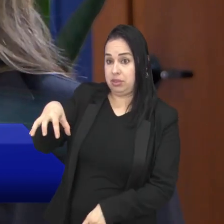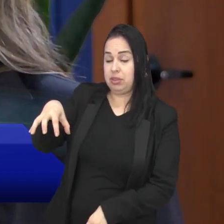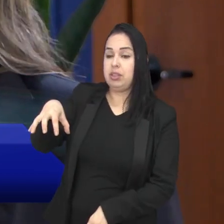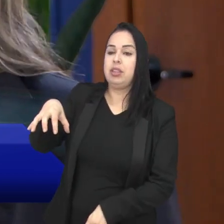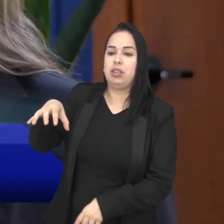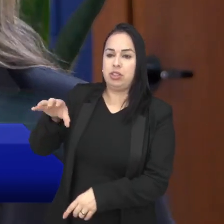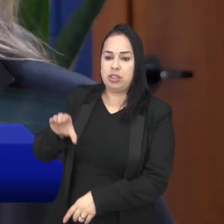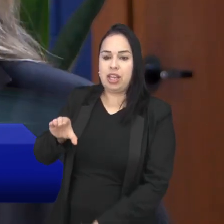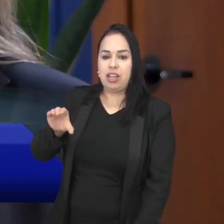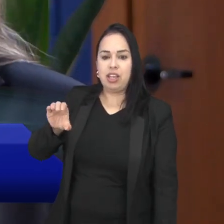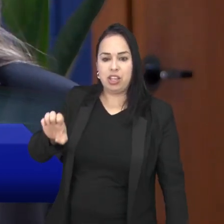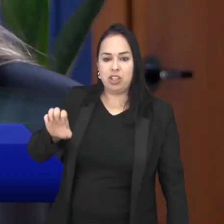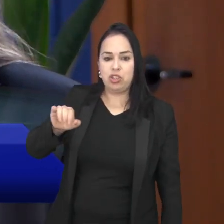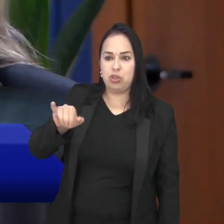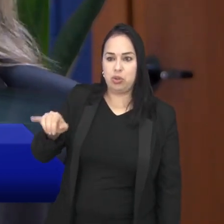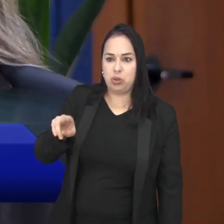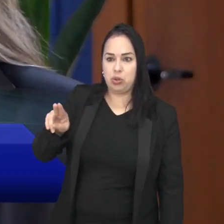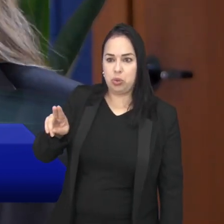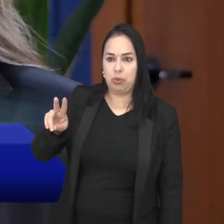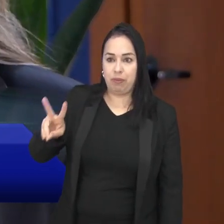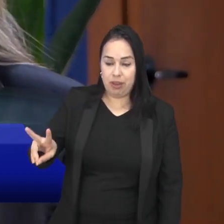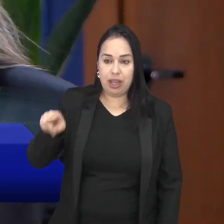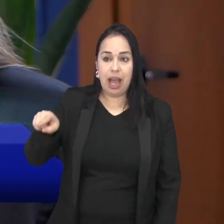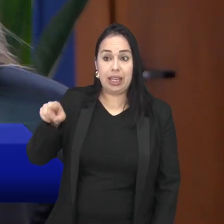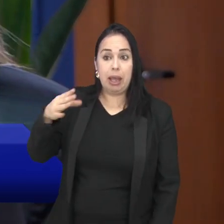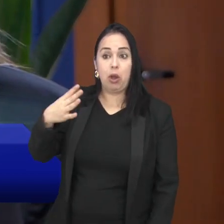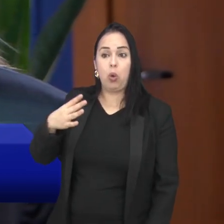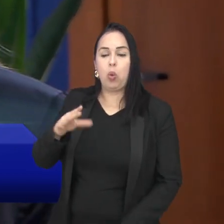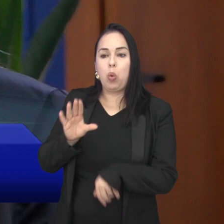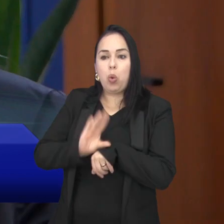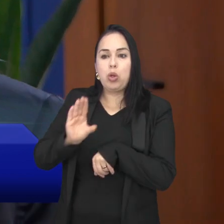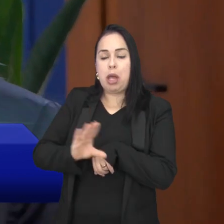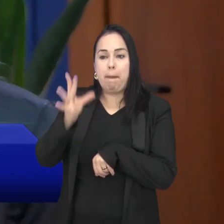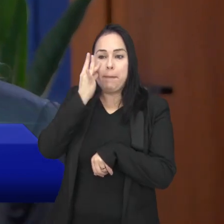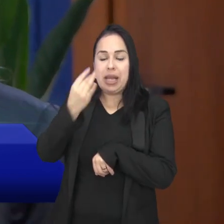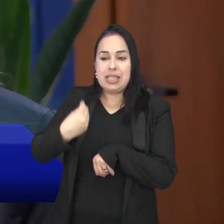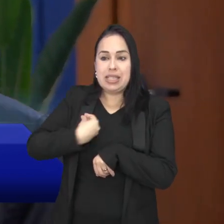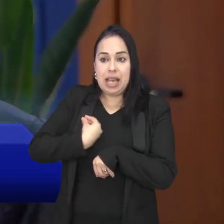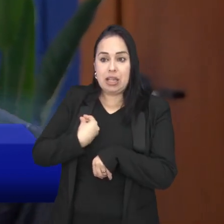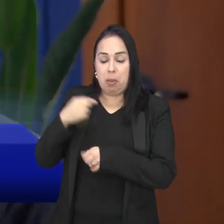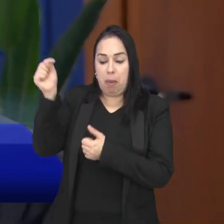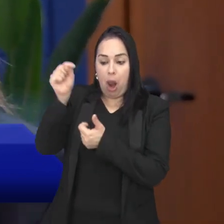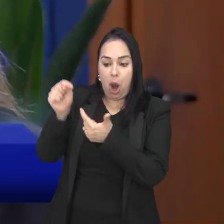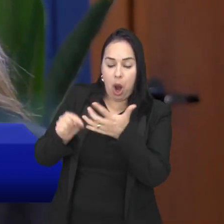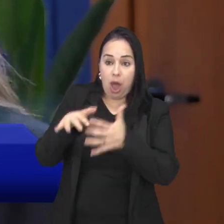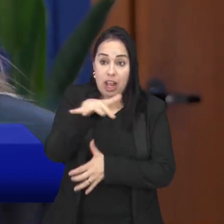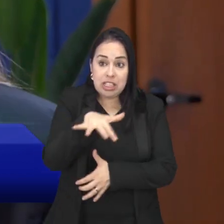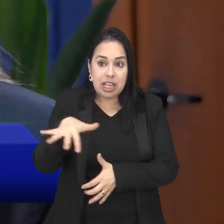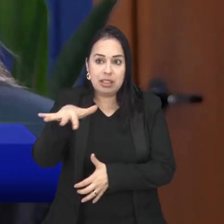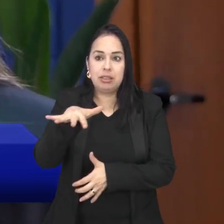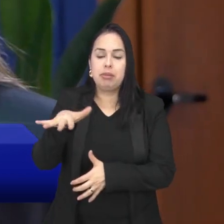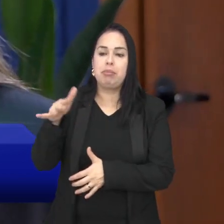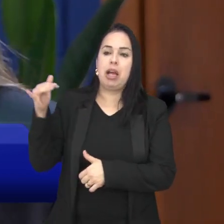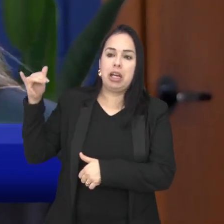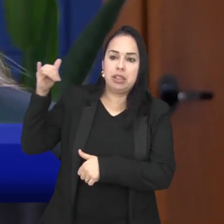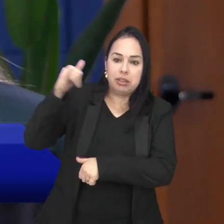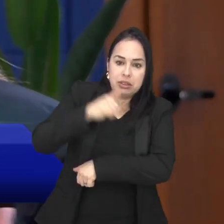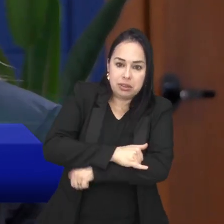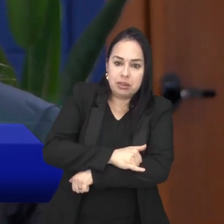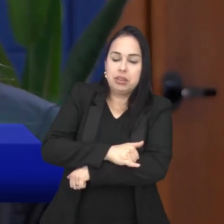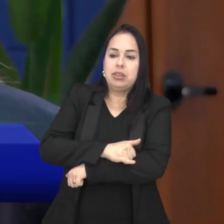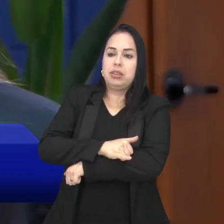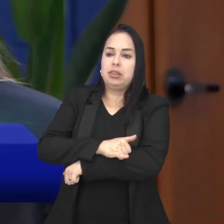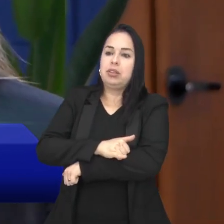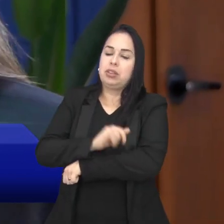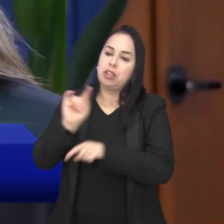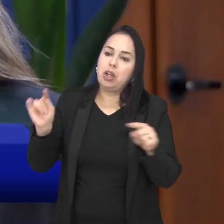dentro do Sejuve, atendendo munícipes em cursos presenciais, diversas áreas, para atender aí a aviação civil, dentro